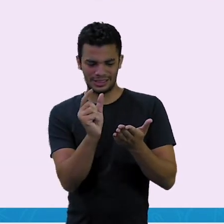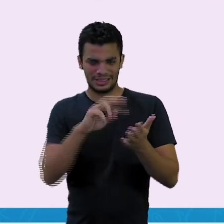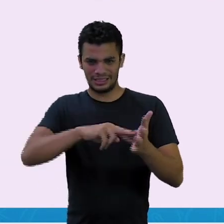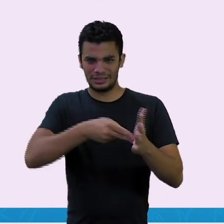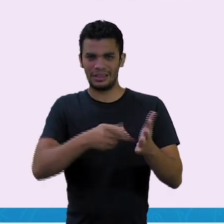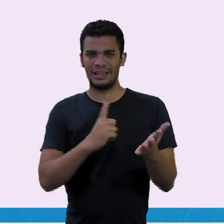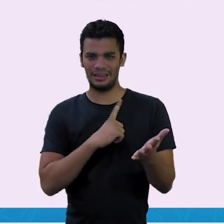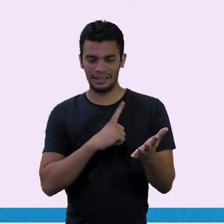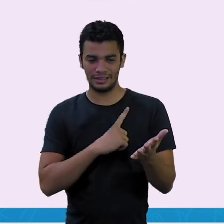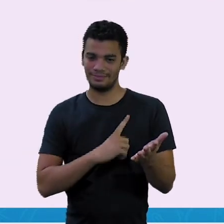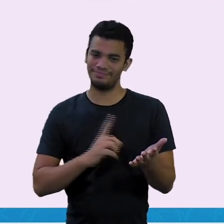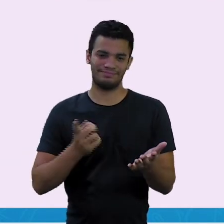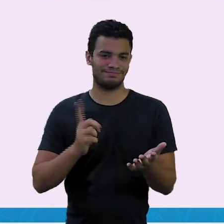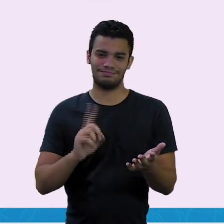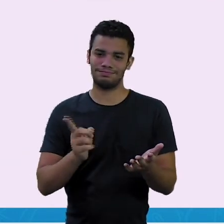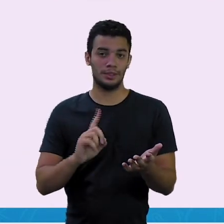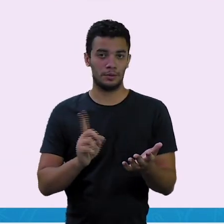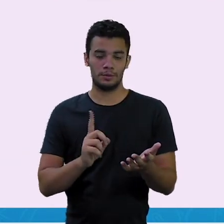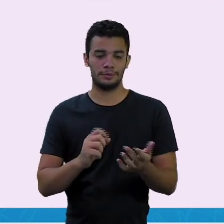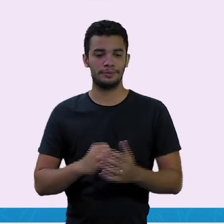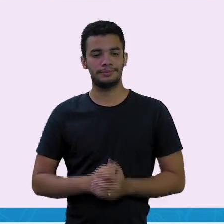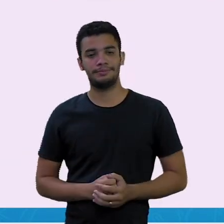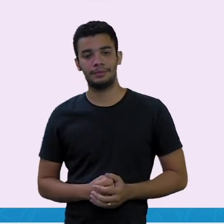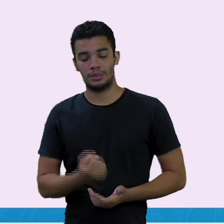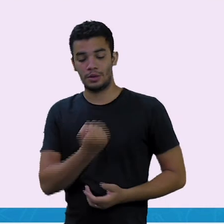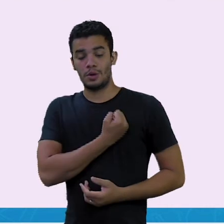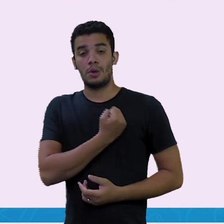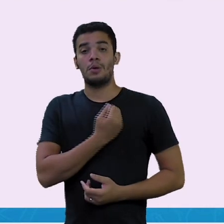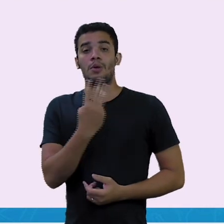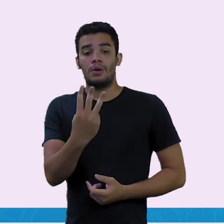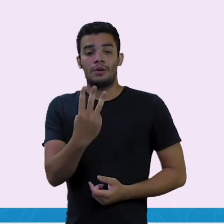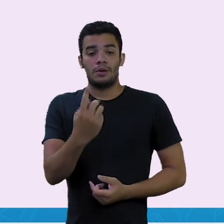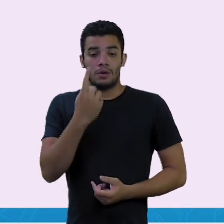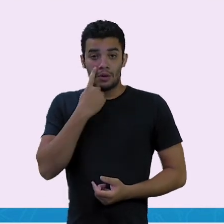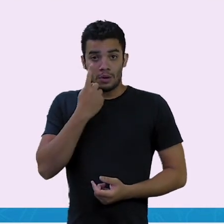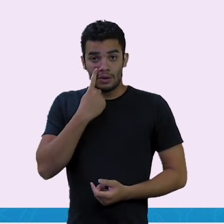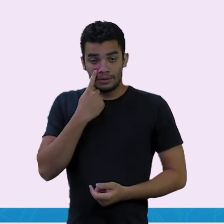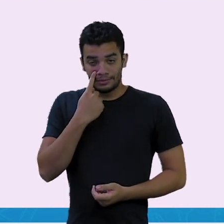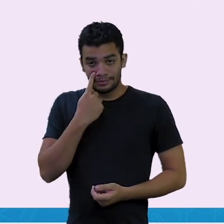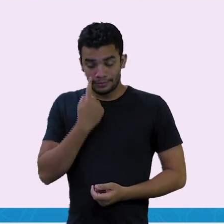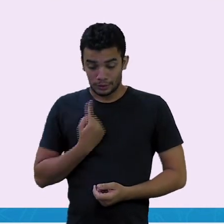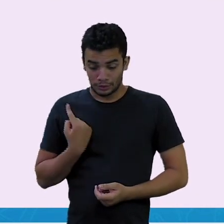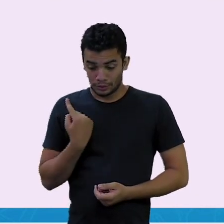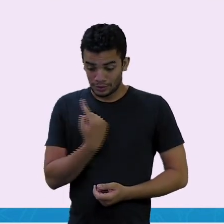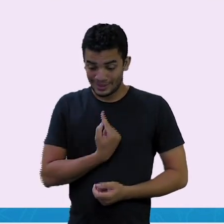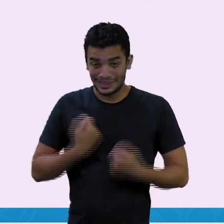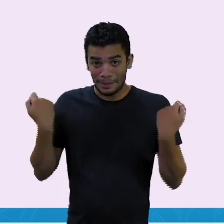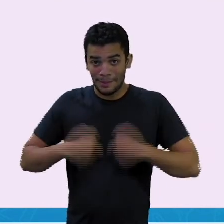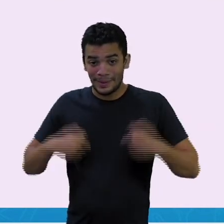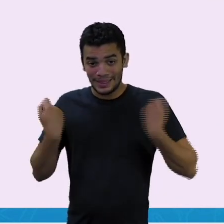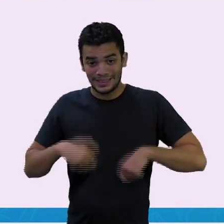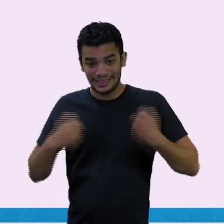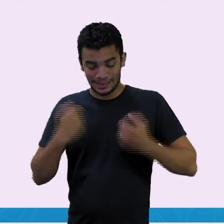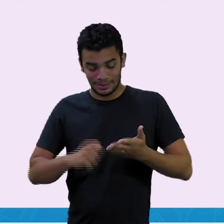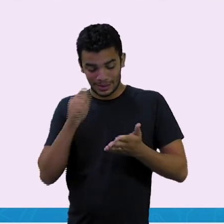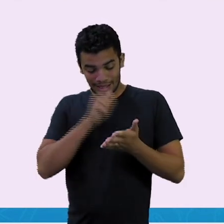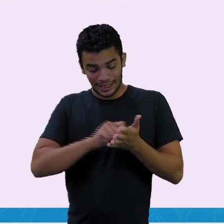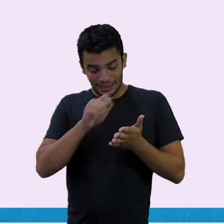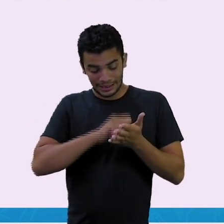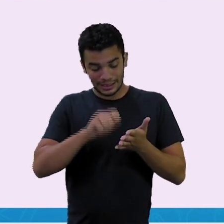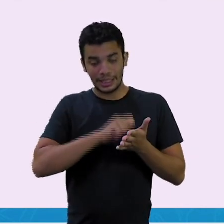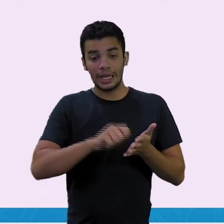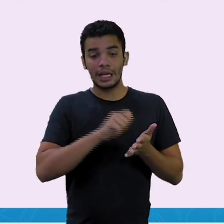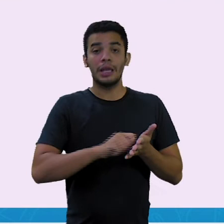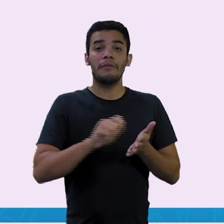nenhum. A número 3 pediu que reescrevêssemos o bilhete de forma que ele